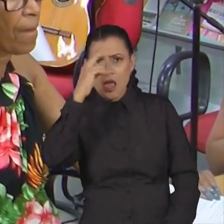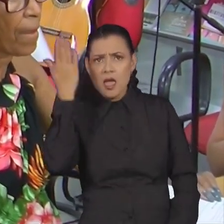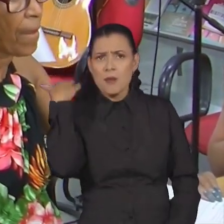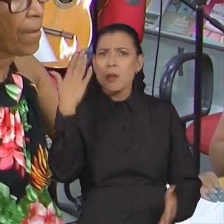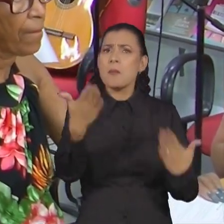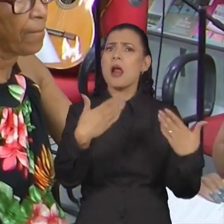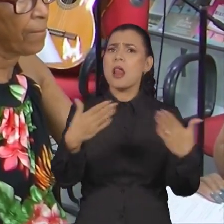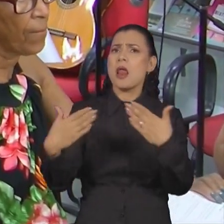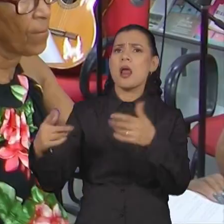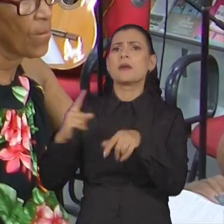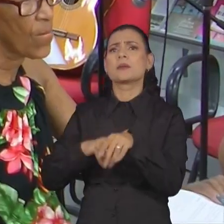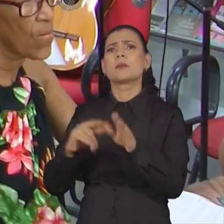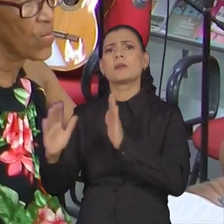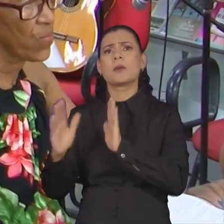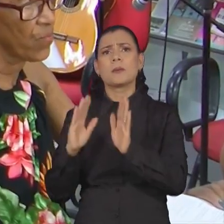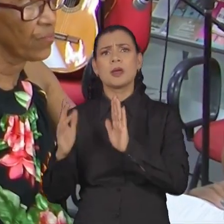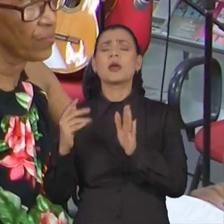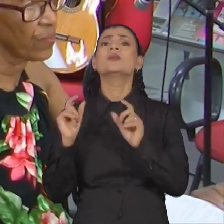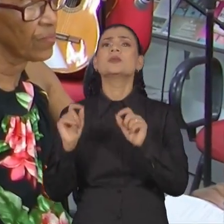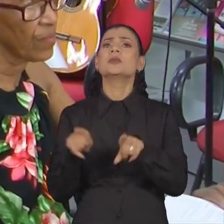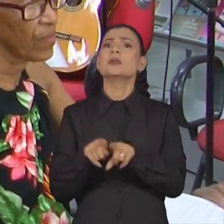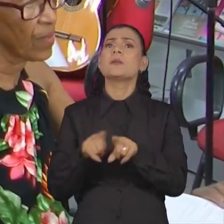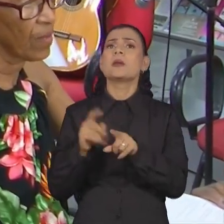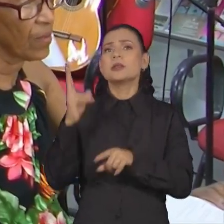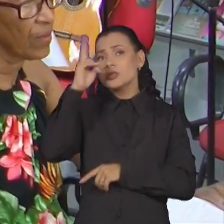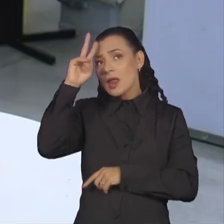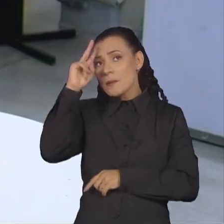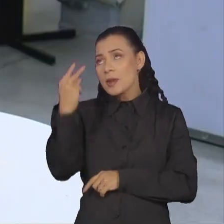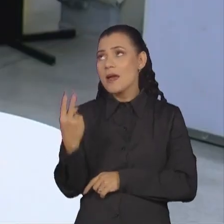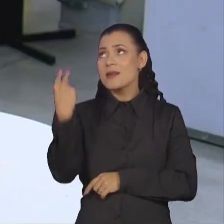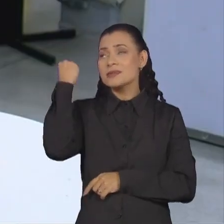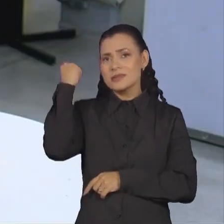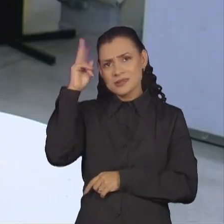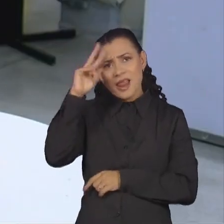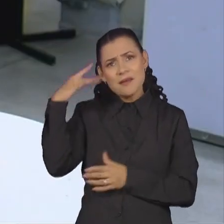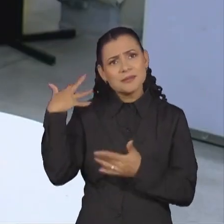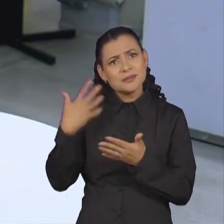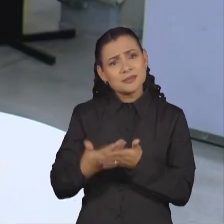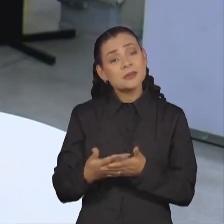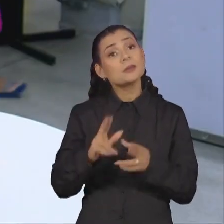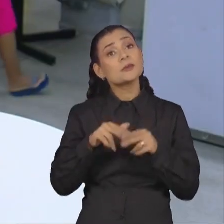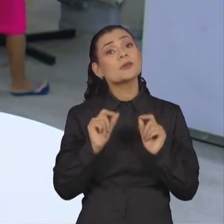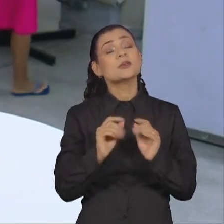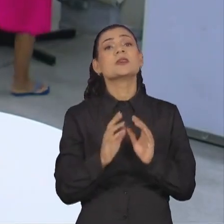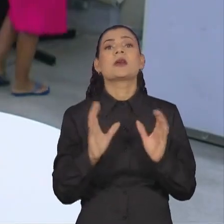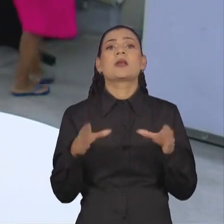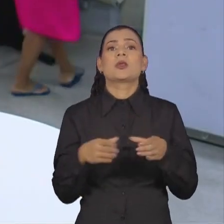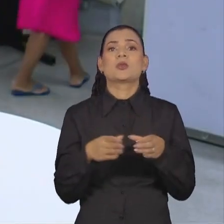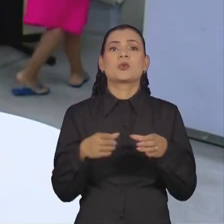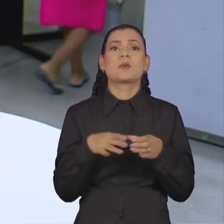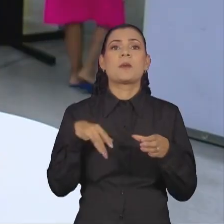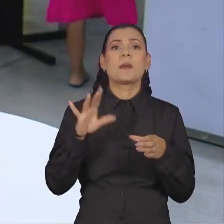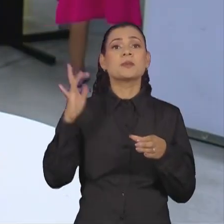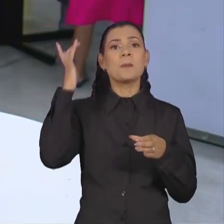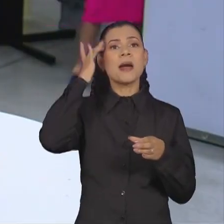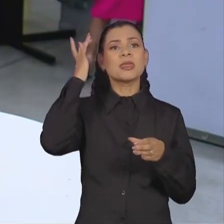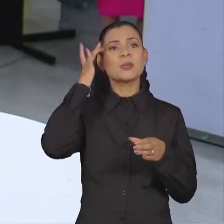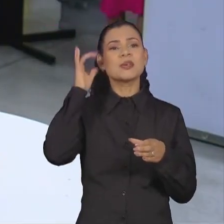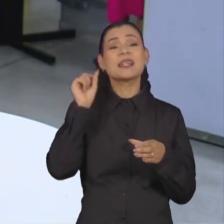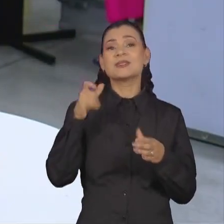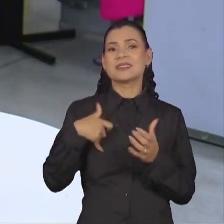falou também de um momento da gente fazer as nossas memórias? Acho que nós tratamos como a turma da maturidade,